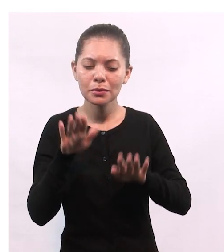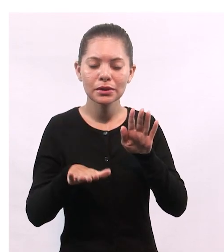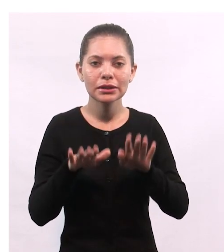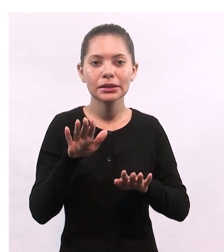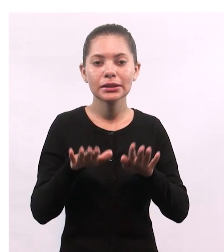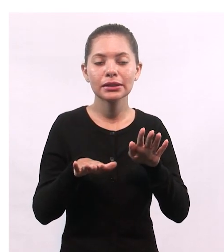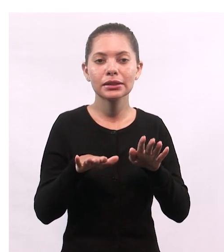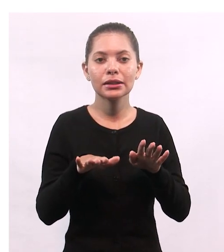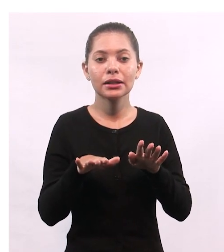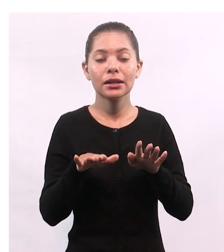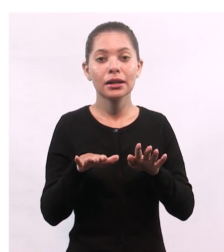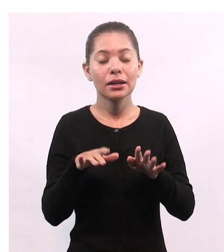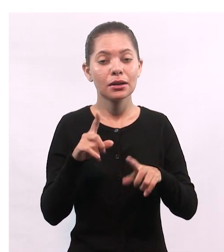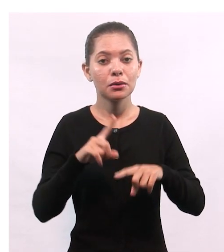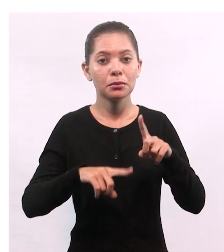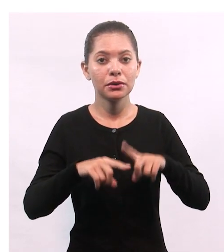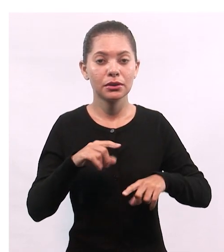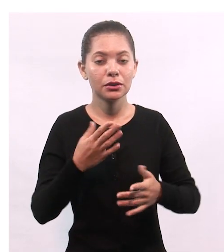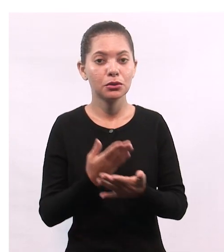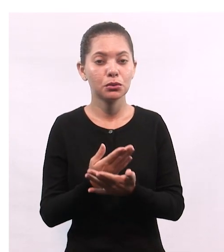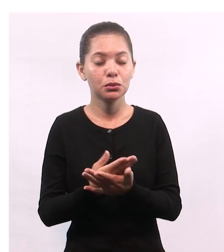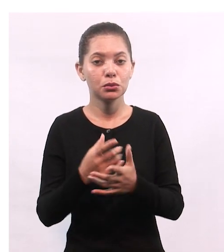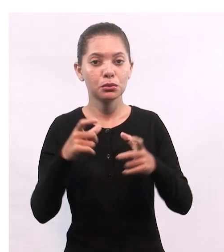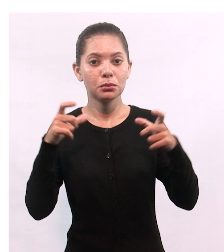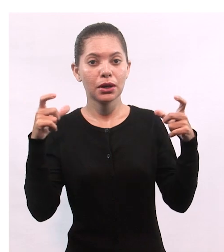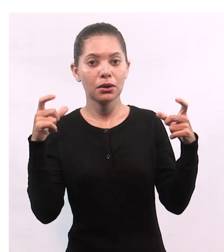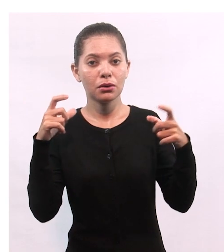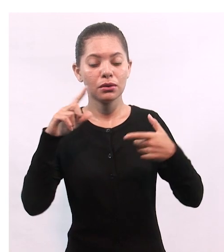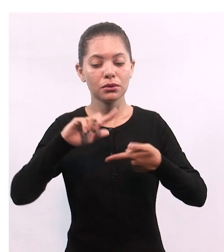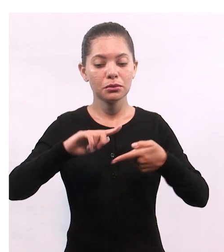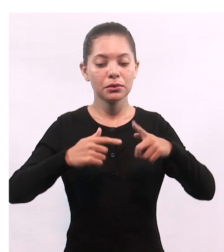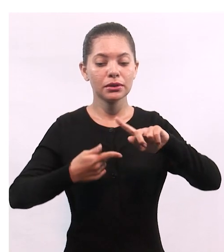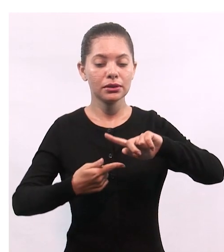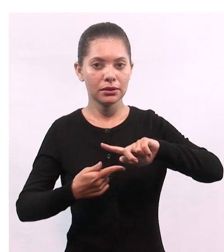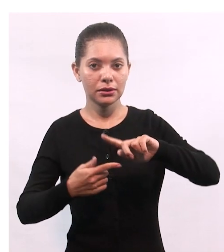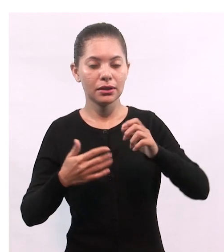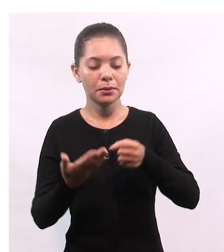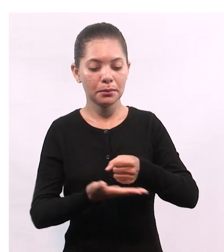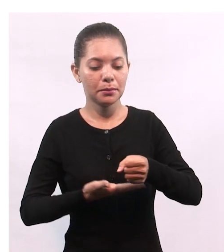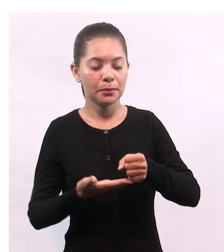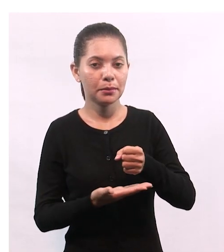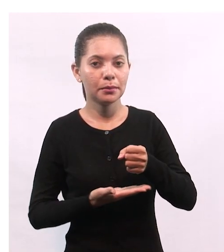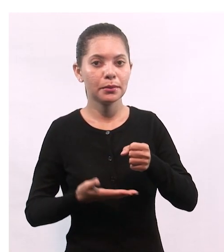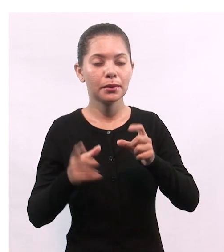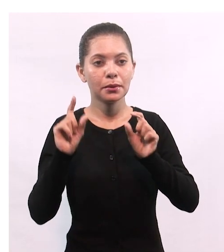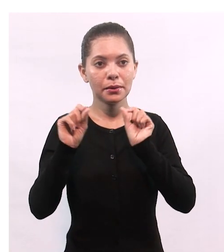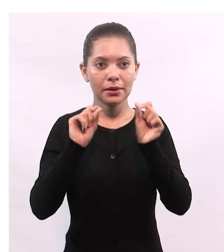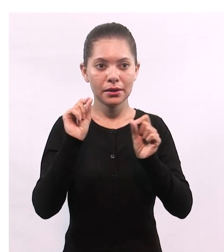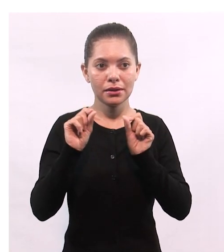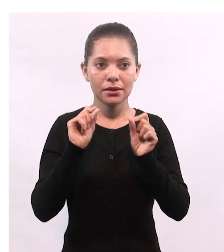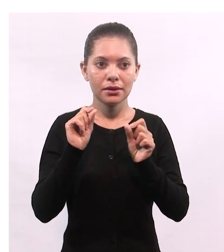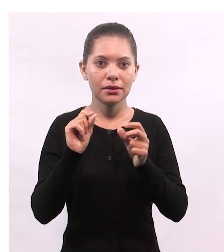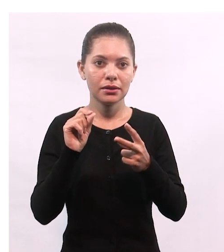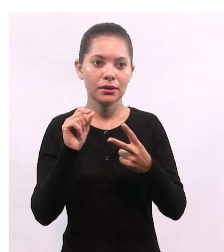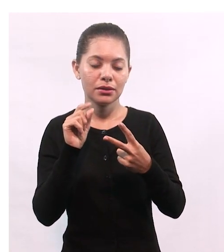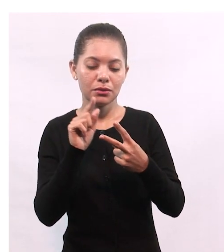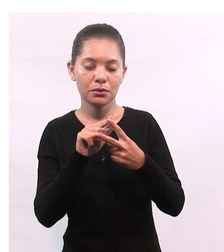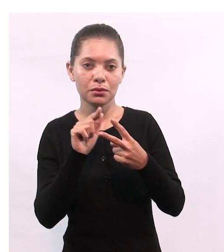exceções nas não poligonais, mas o objeto de estudo maior da geometria, principalmente a geometria básica, é essas